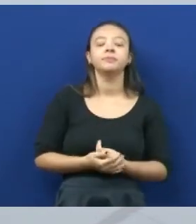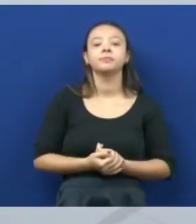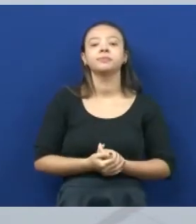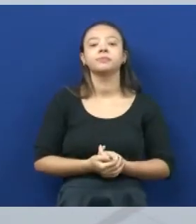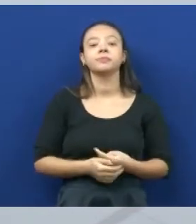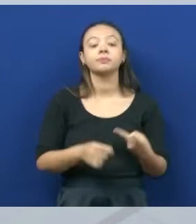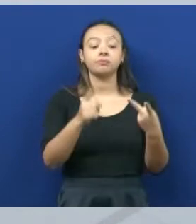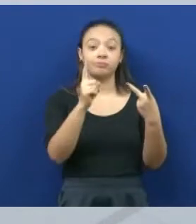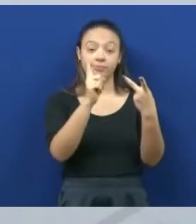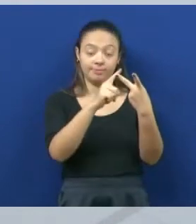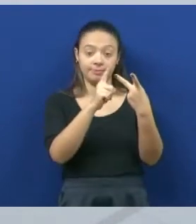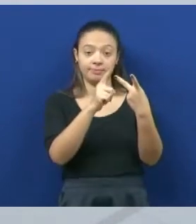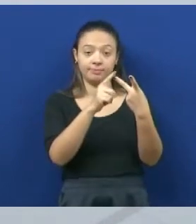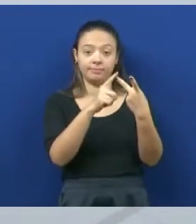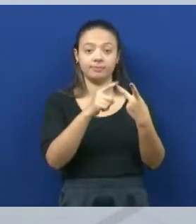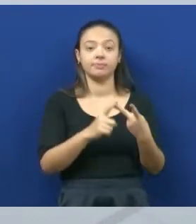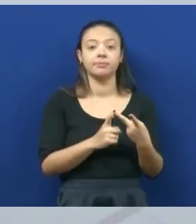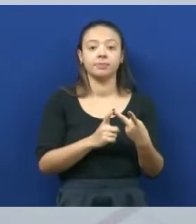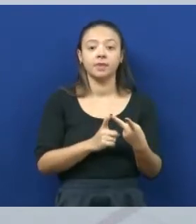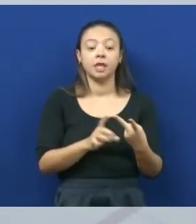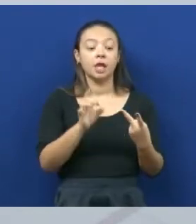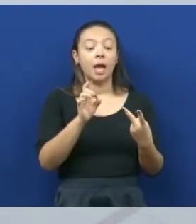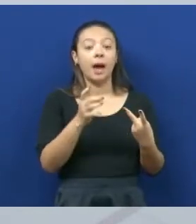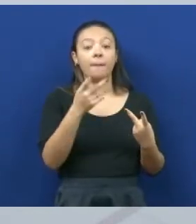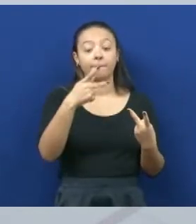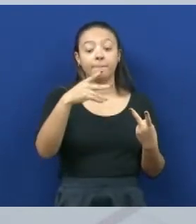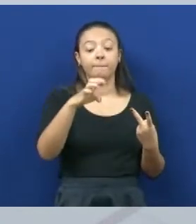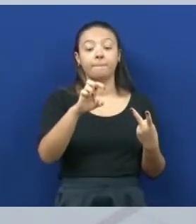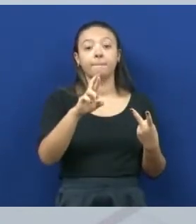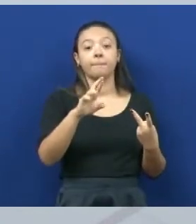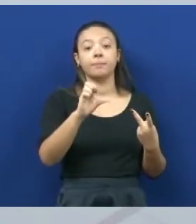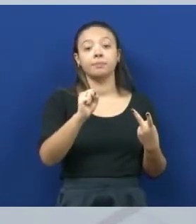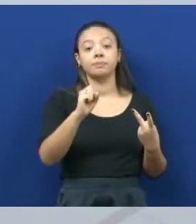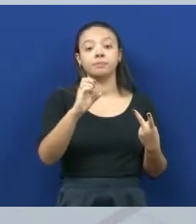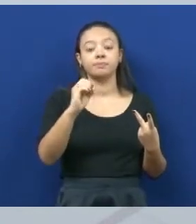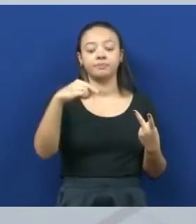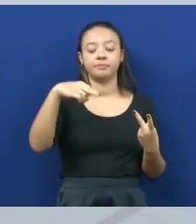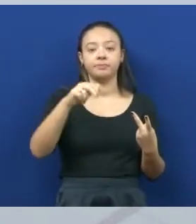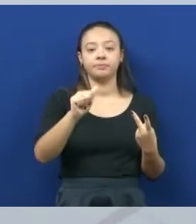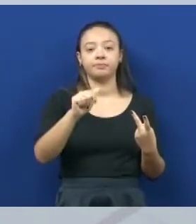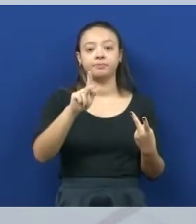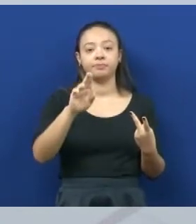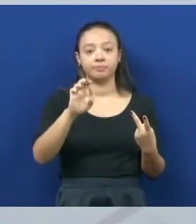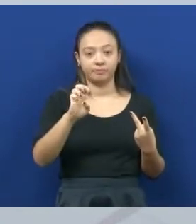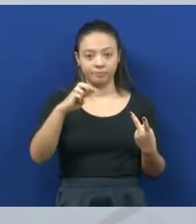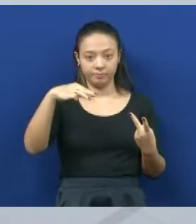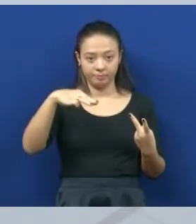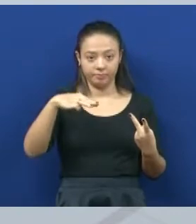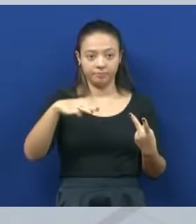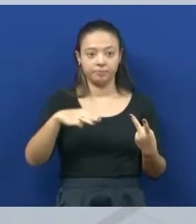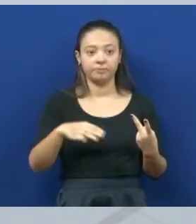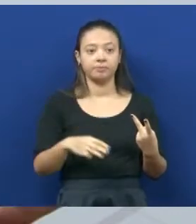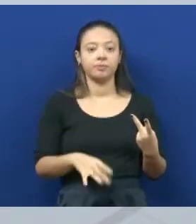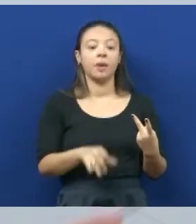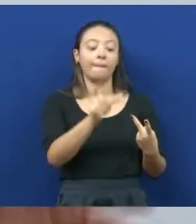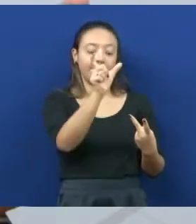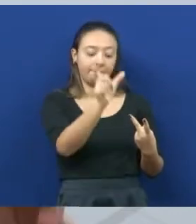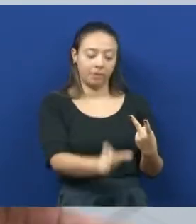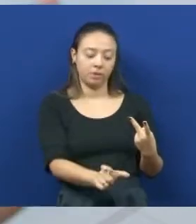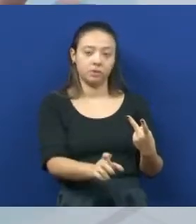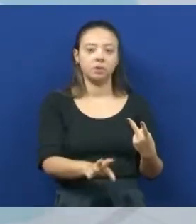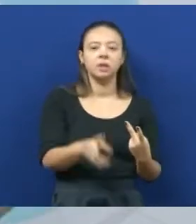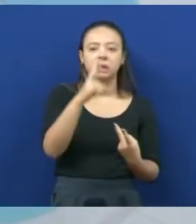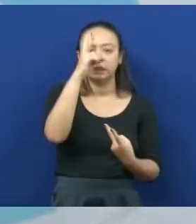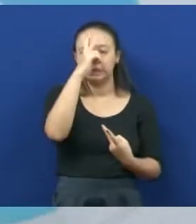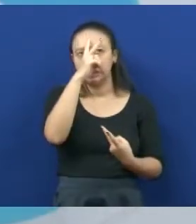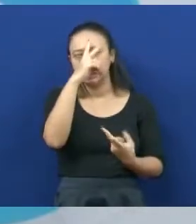vez", e temos também o narrador personagem intruso, que é quando ele fala lá: "não sei se disse que